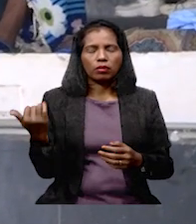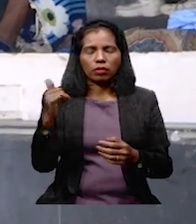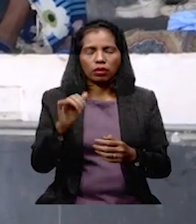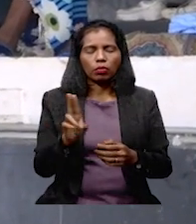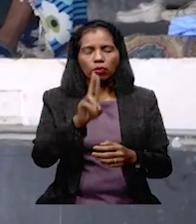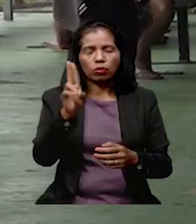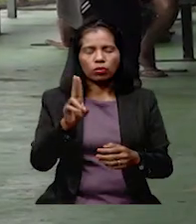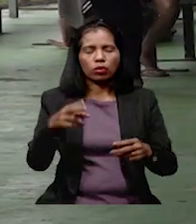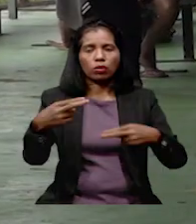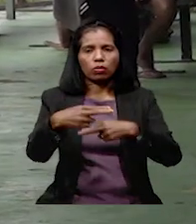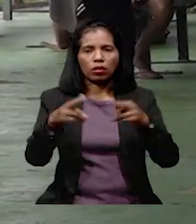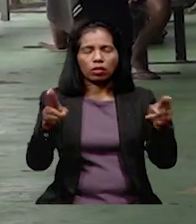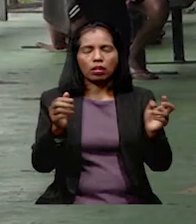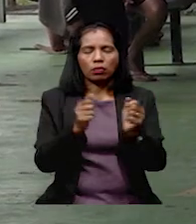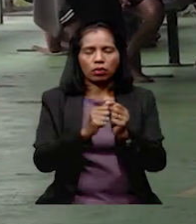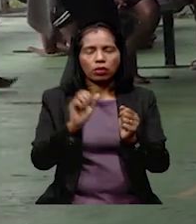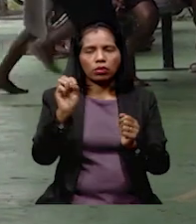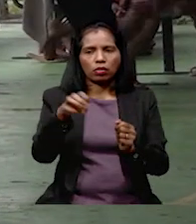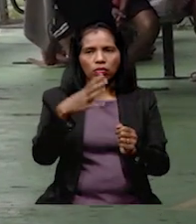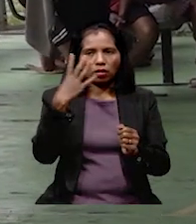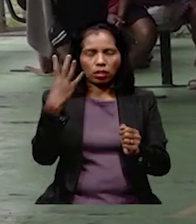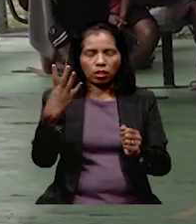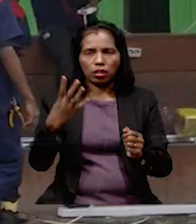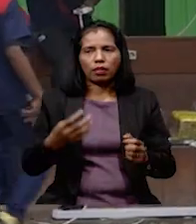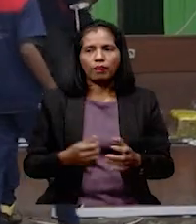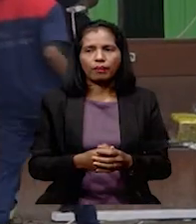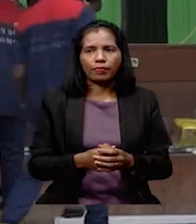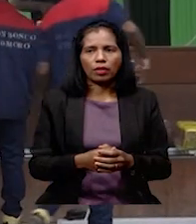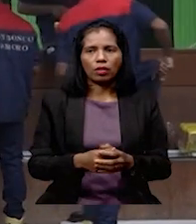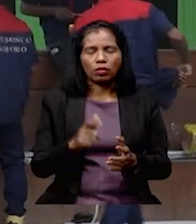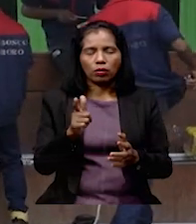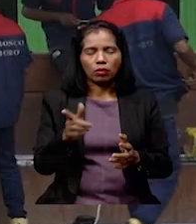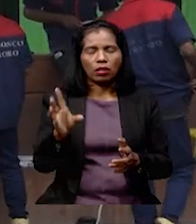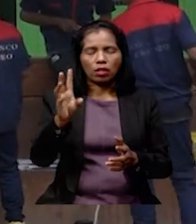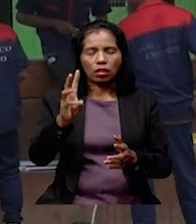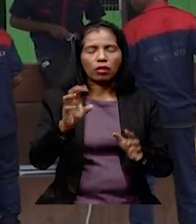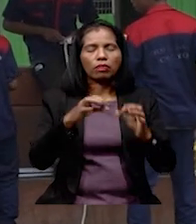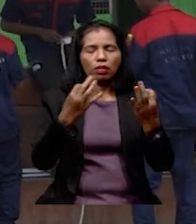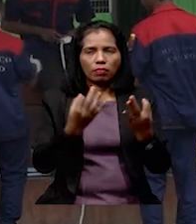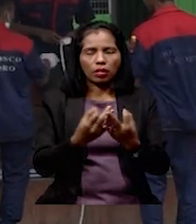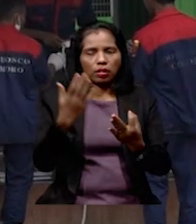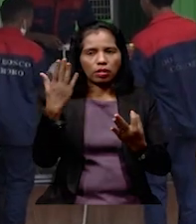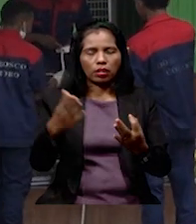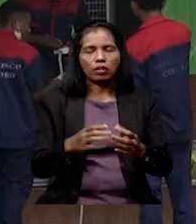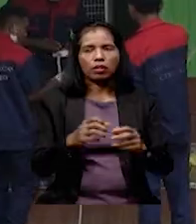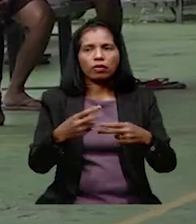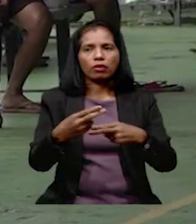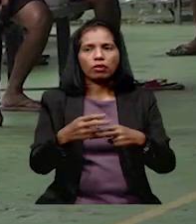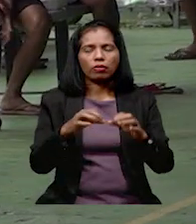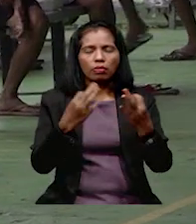sanulu resin hat ami taw 26 familia laran. Tawon kada kuartu ida familia